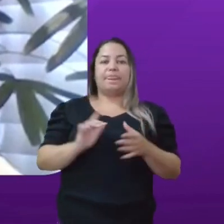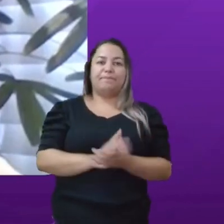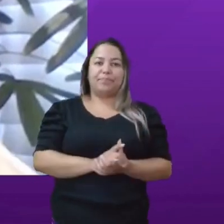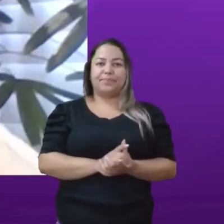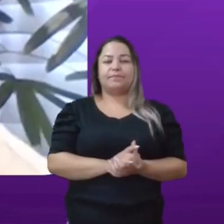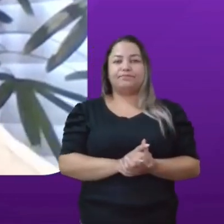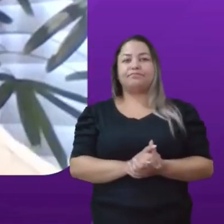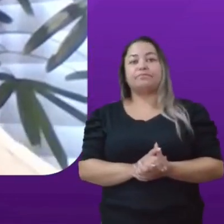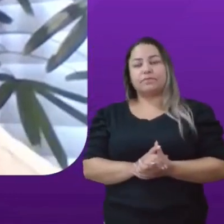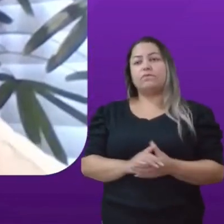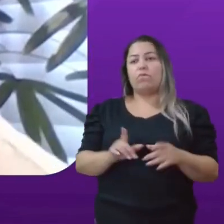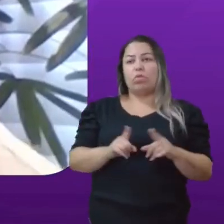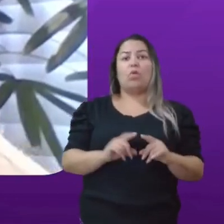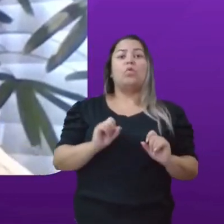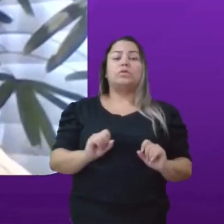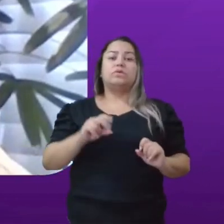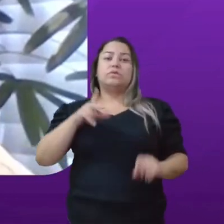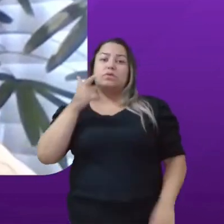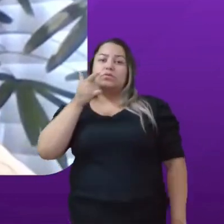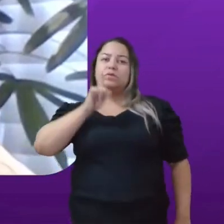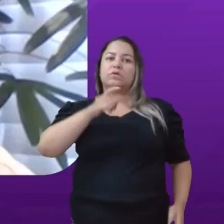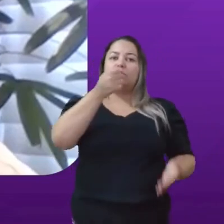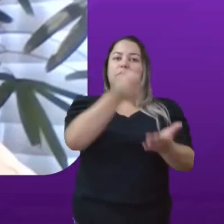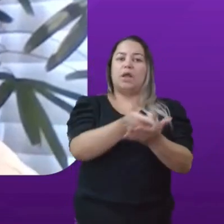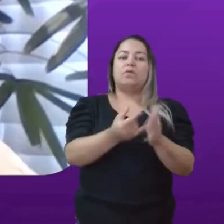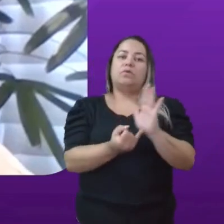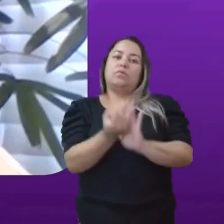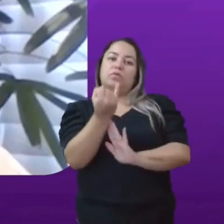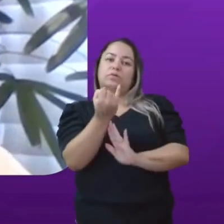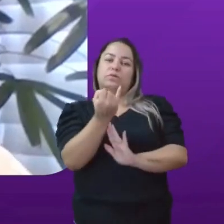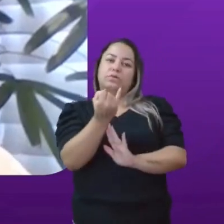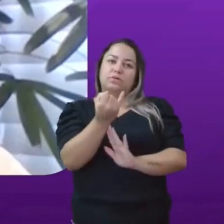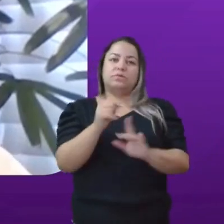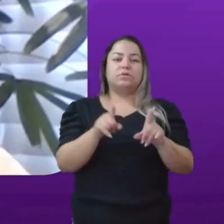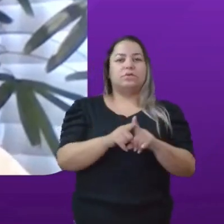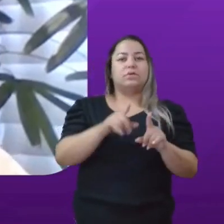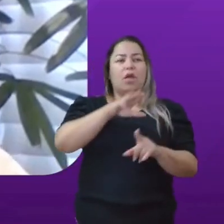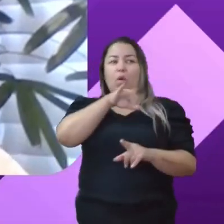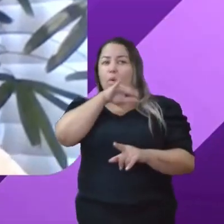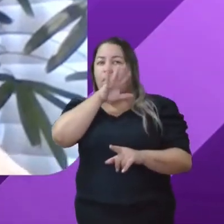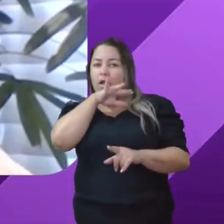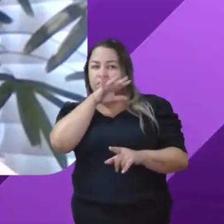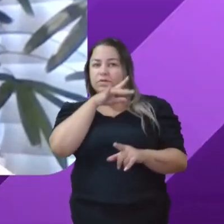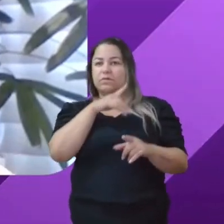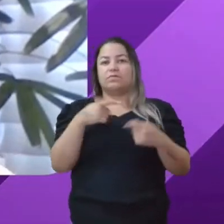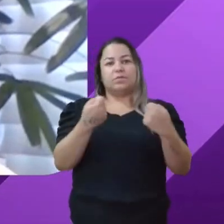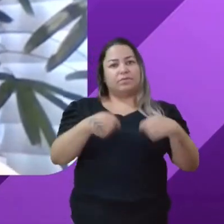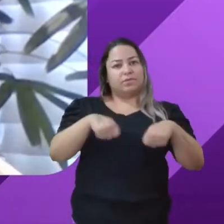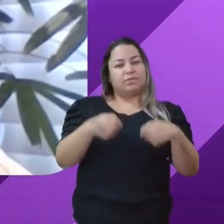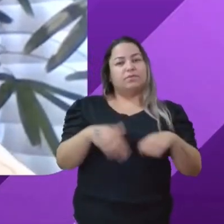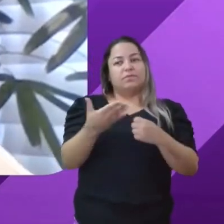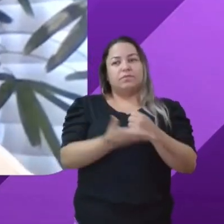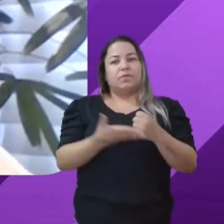sua aptidão, ou seja, o quanto você consegue pagar de imposto sem que isso prejudique as suas necessidades